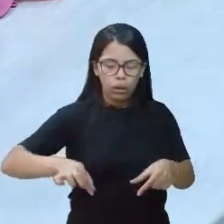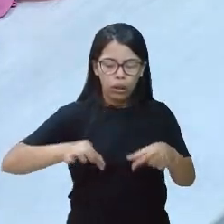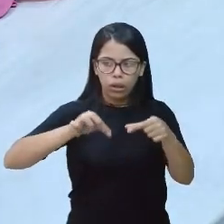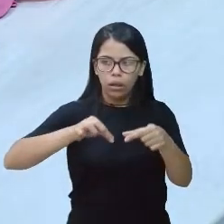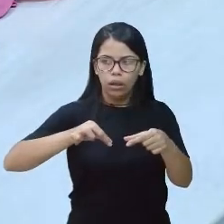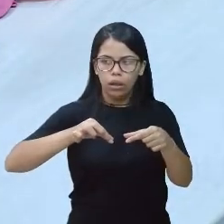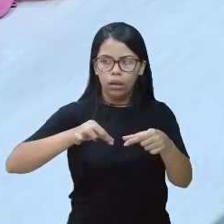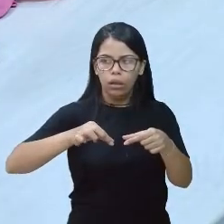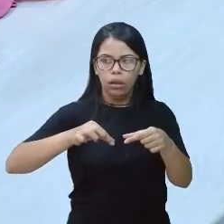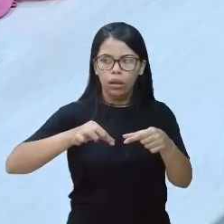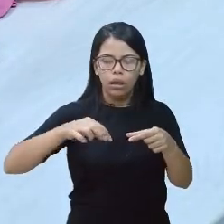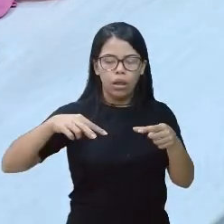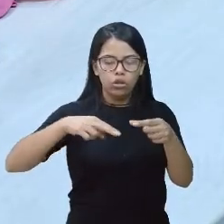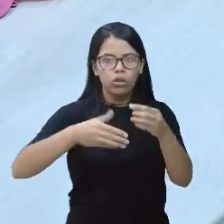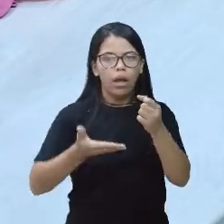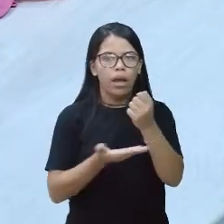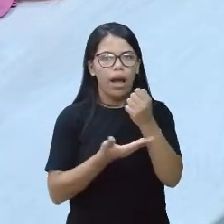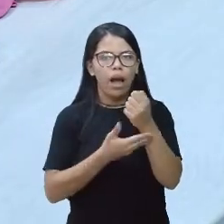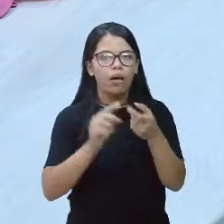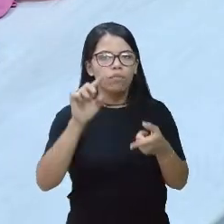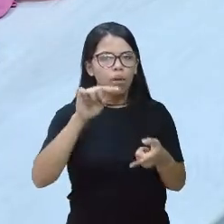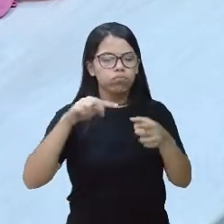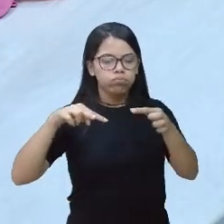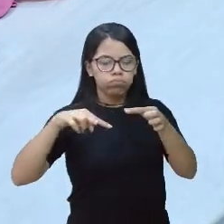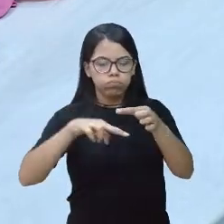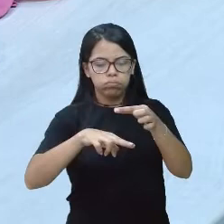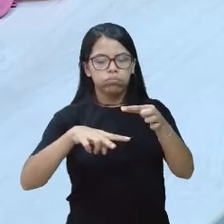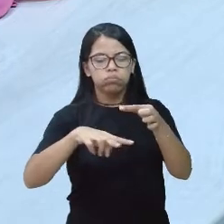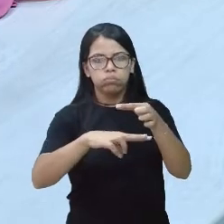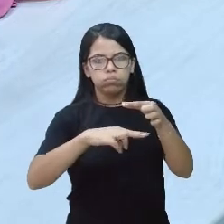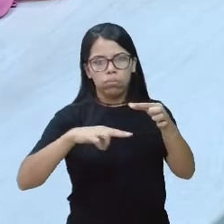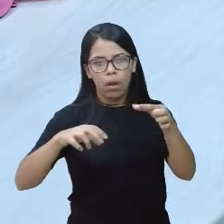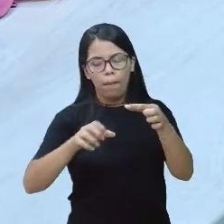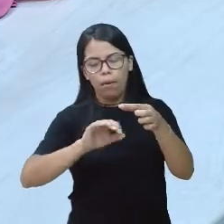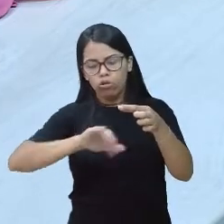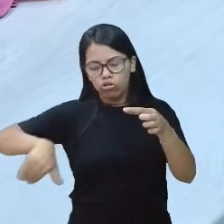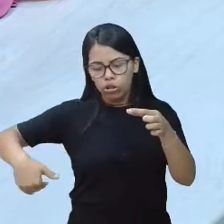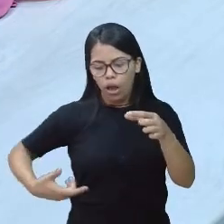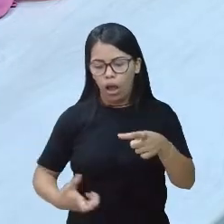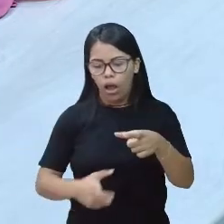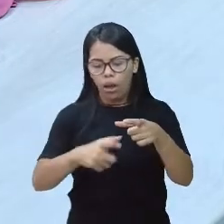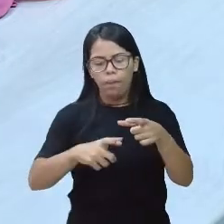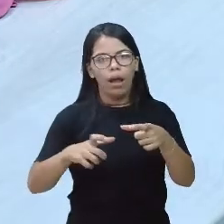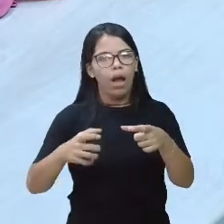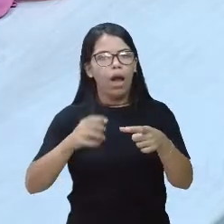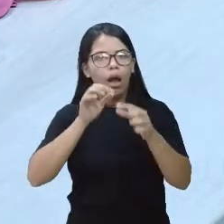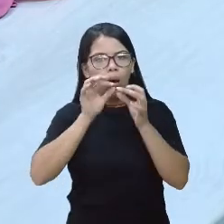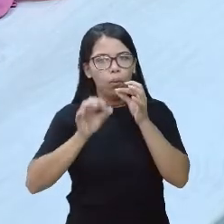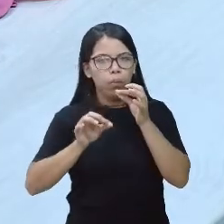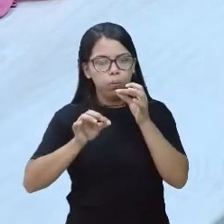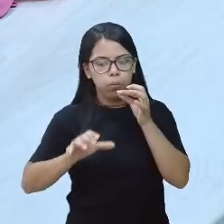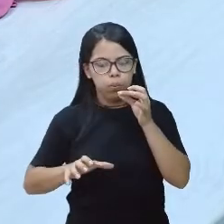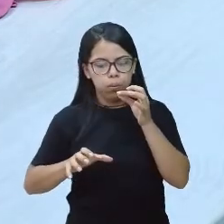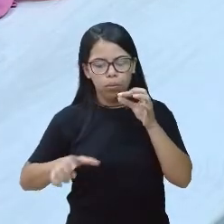olha. E vocês podem pedir ajuda de um adulto para retirar. E na medida que o diafragma